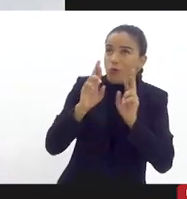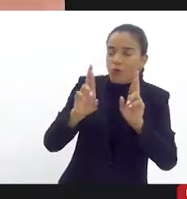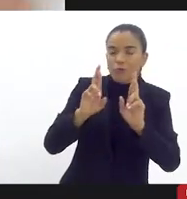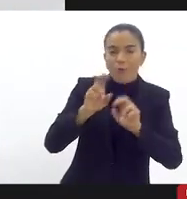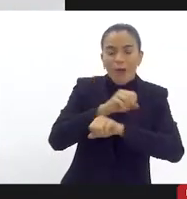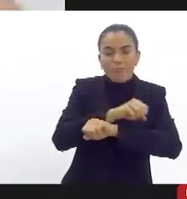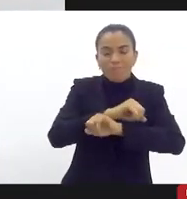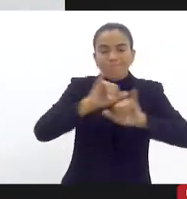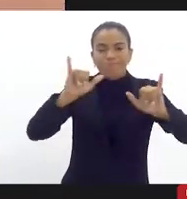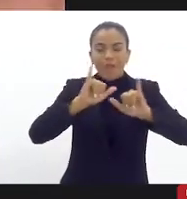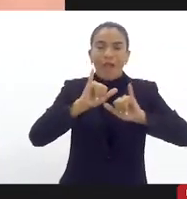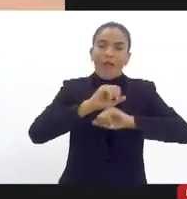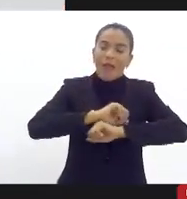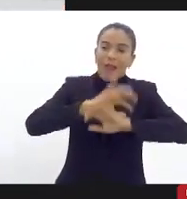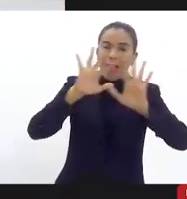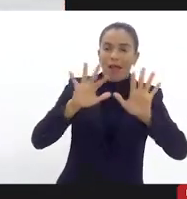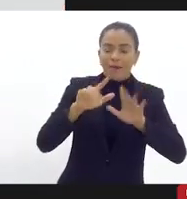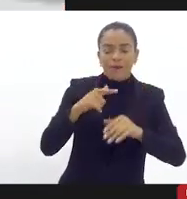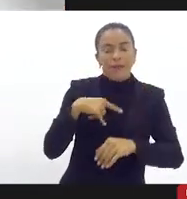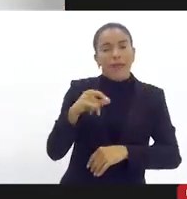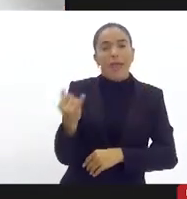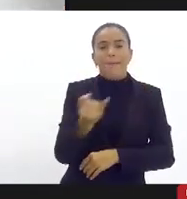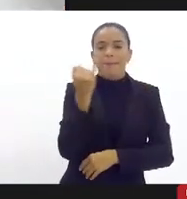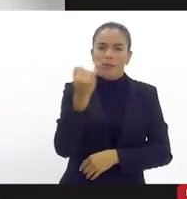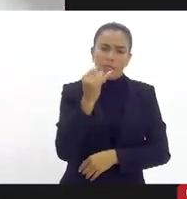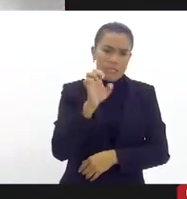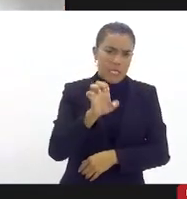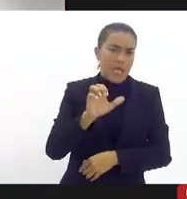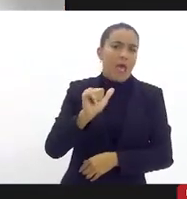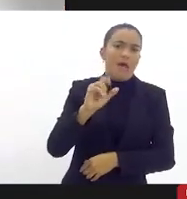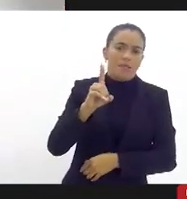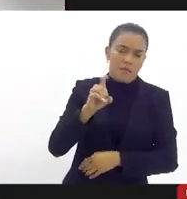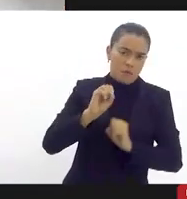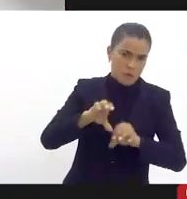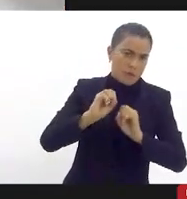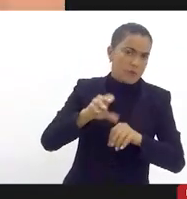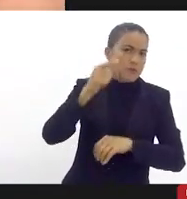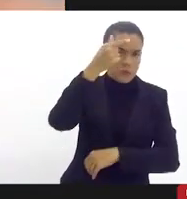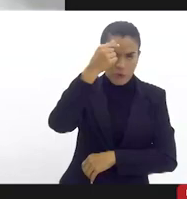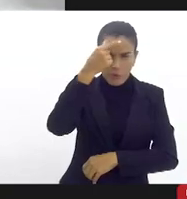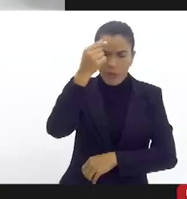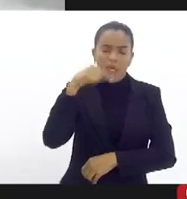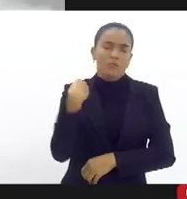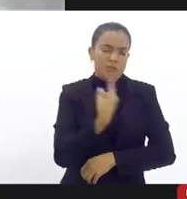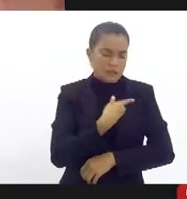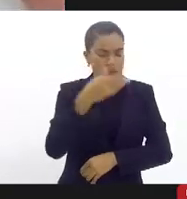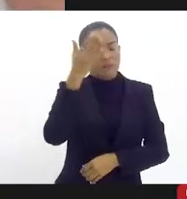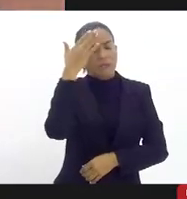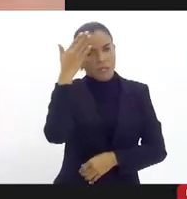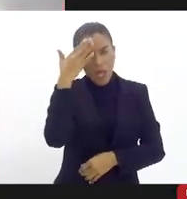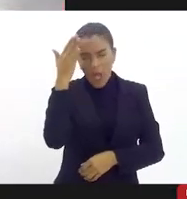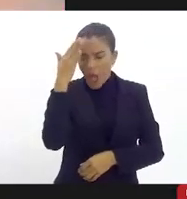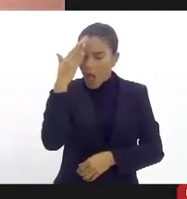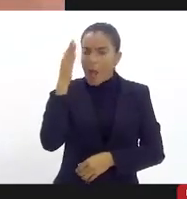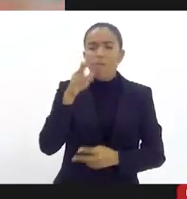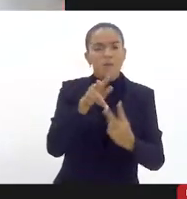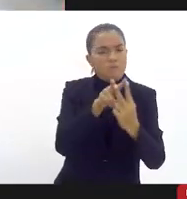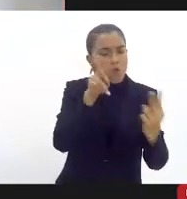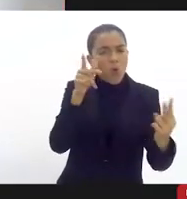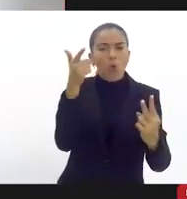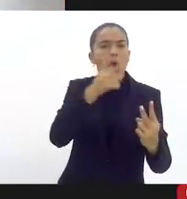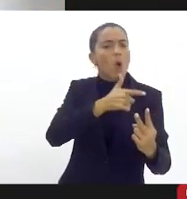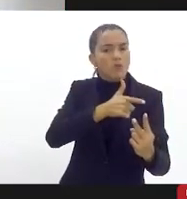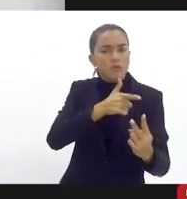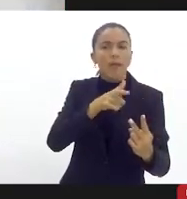todo mundo que a gente sabe a importância superior é que a gente sabe que o EAD chega em lugares que a